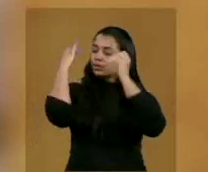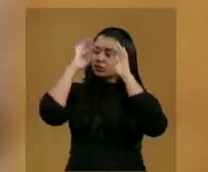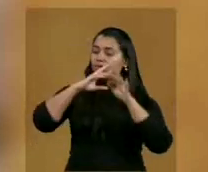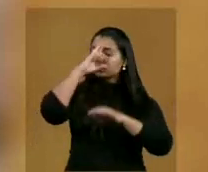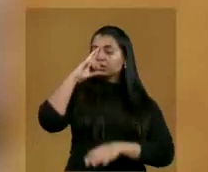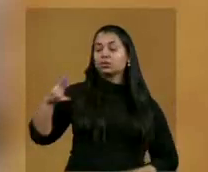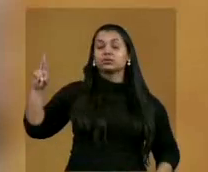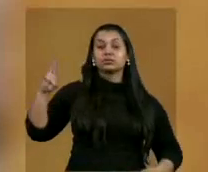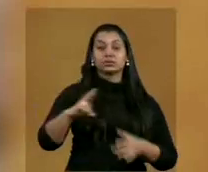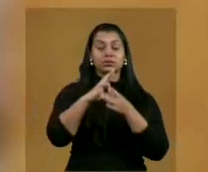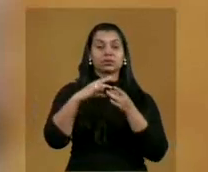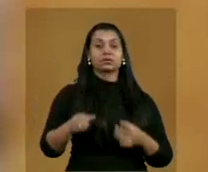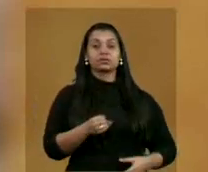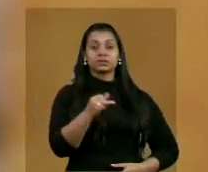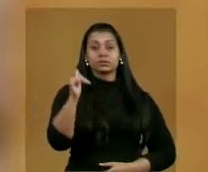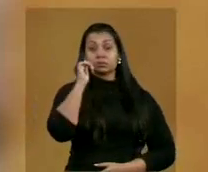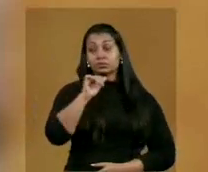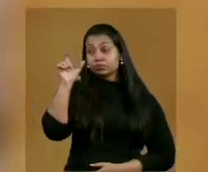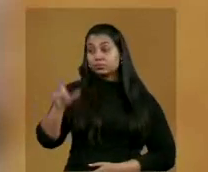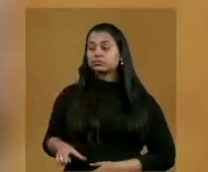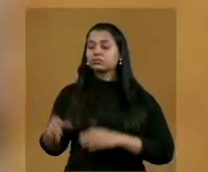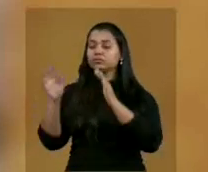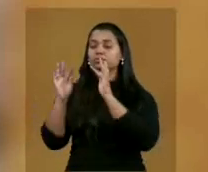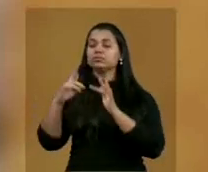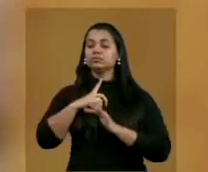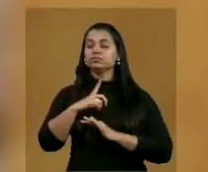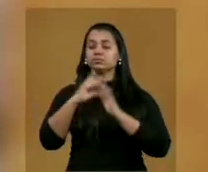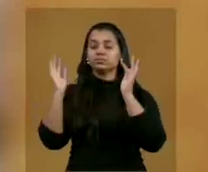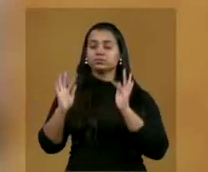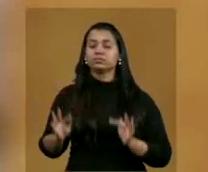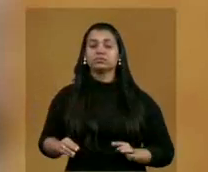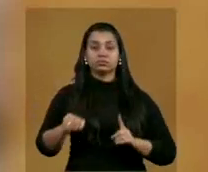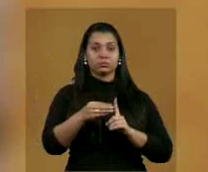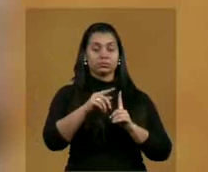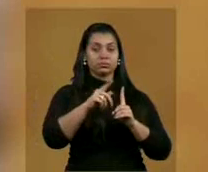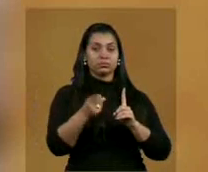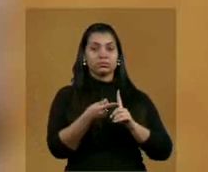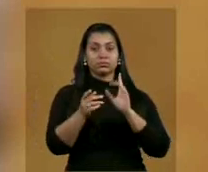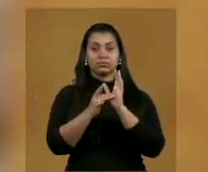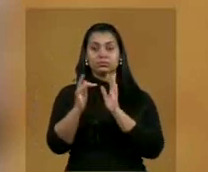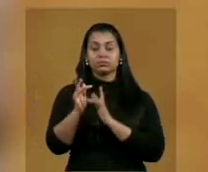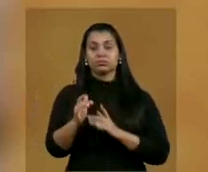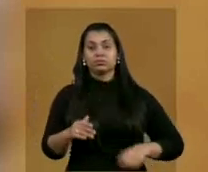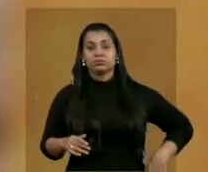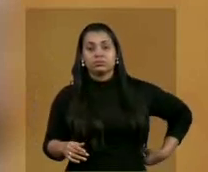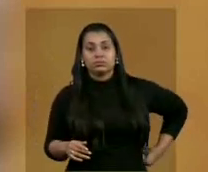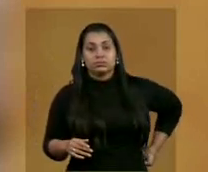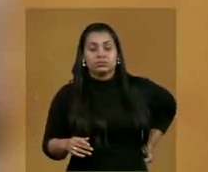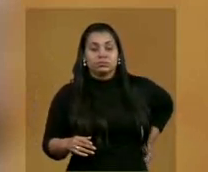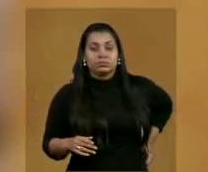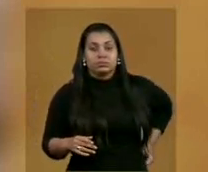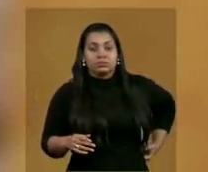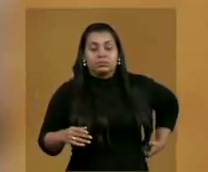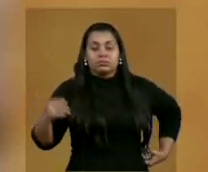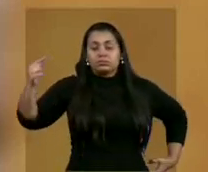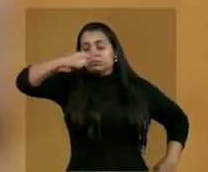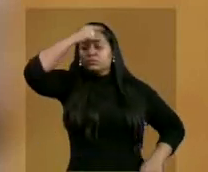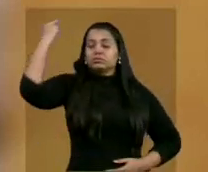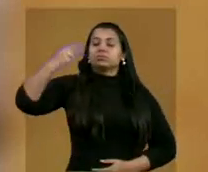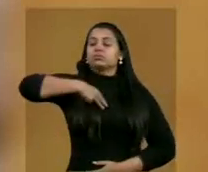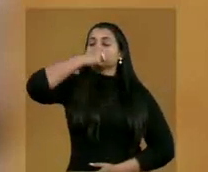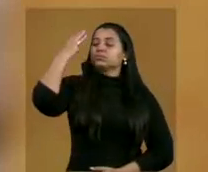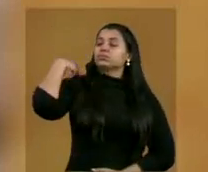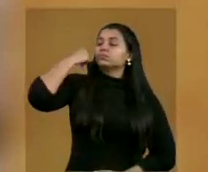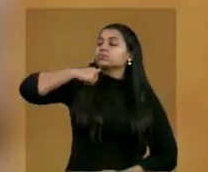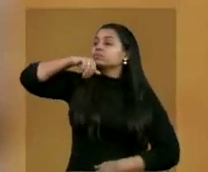Maria, cheia de graça, o Senhor é convosco. Bendita sois vós entre as mulheres, e bendito é o fruto do vosso ventre, Jesus. Santa